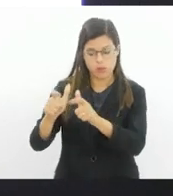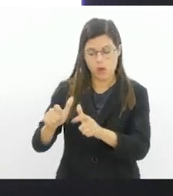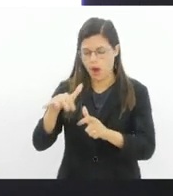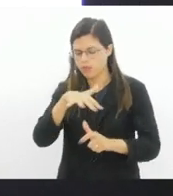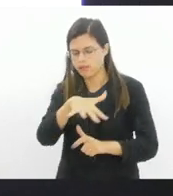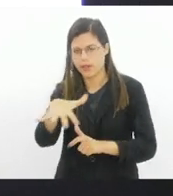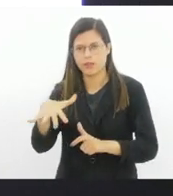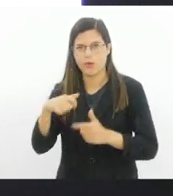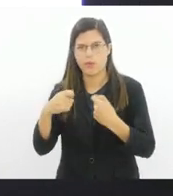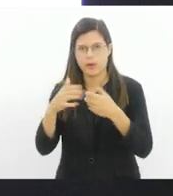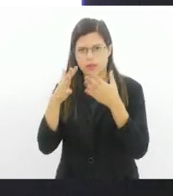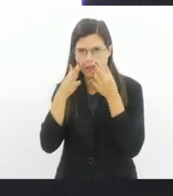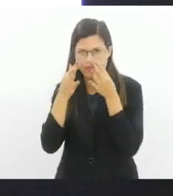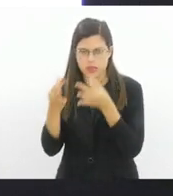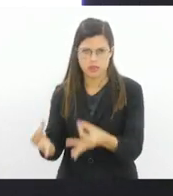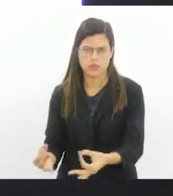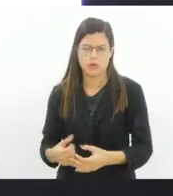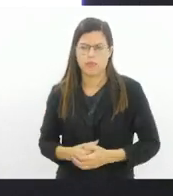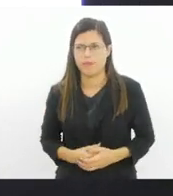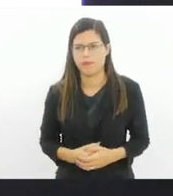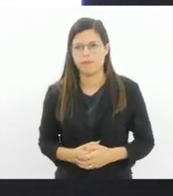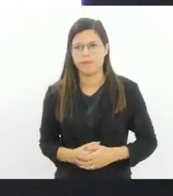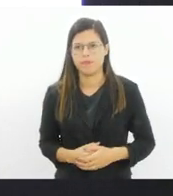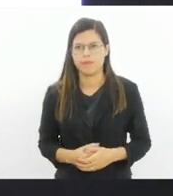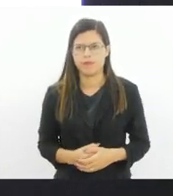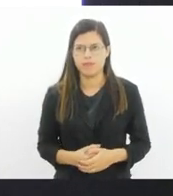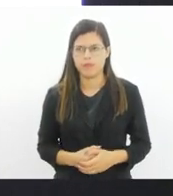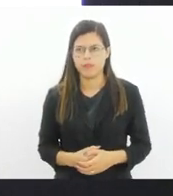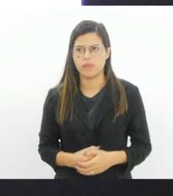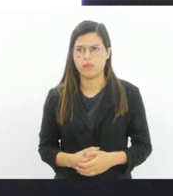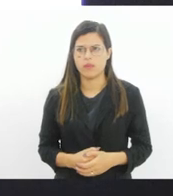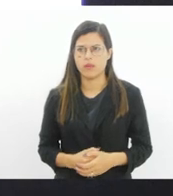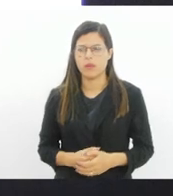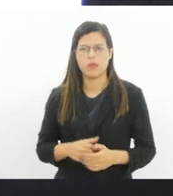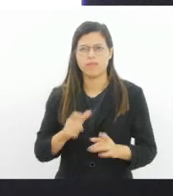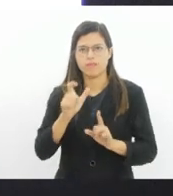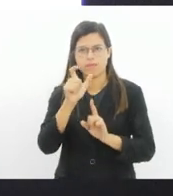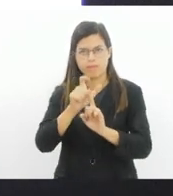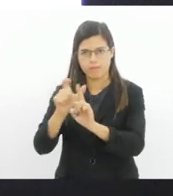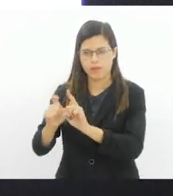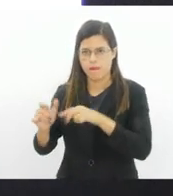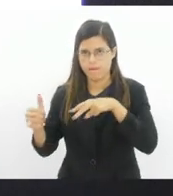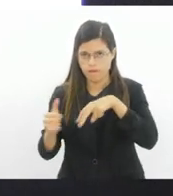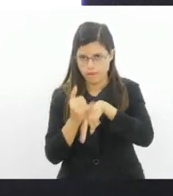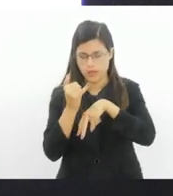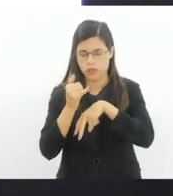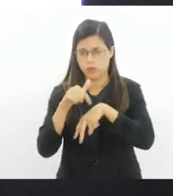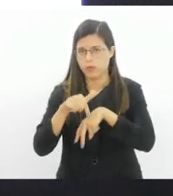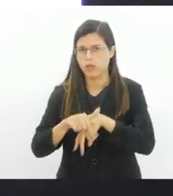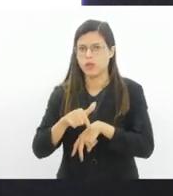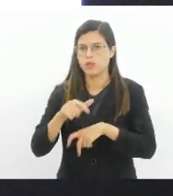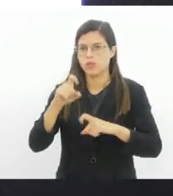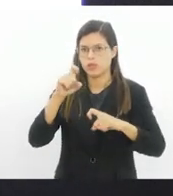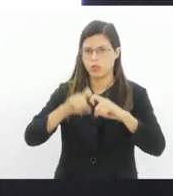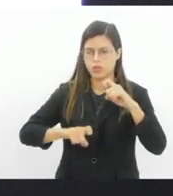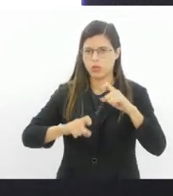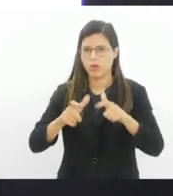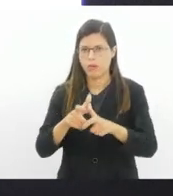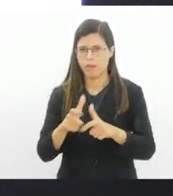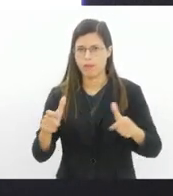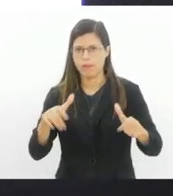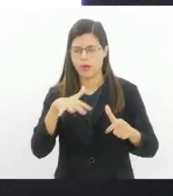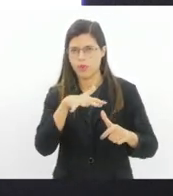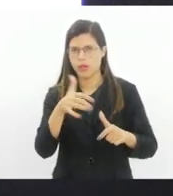de uma atenção. Perfil das vítimas. As vítimas de estupro, a sua maior parte, tinham